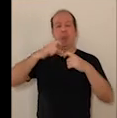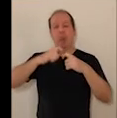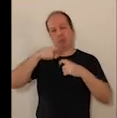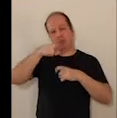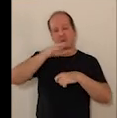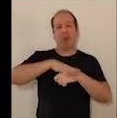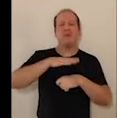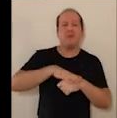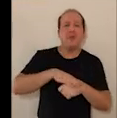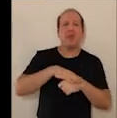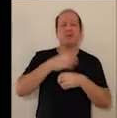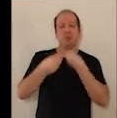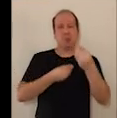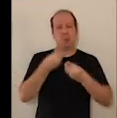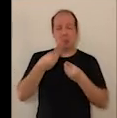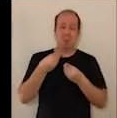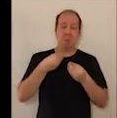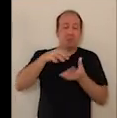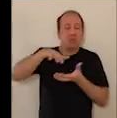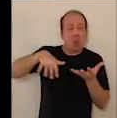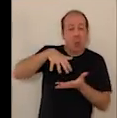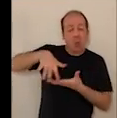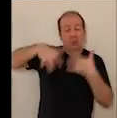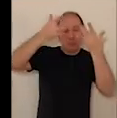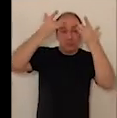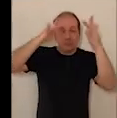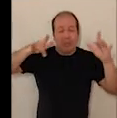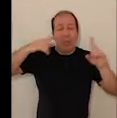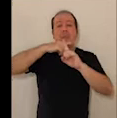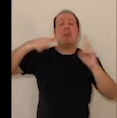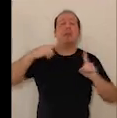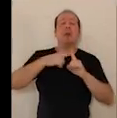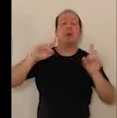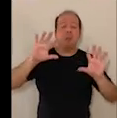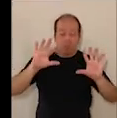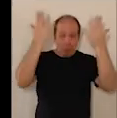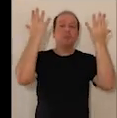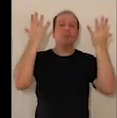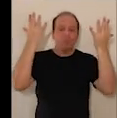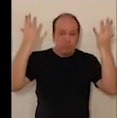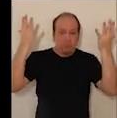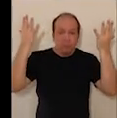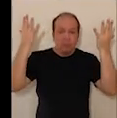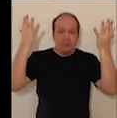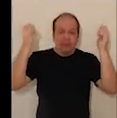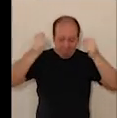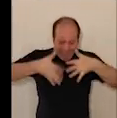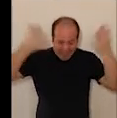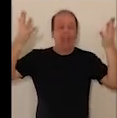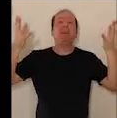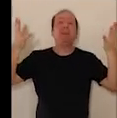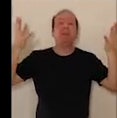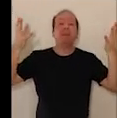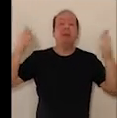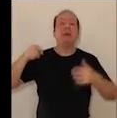fez meu amo engolir uma droga misteriosa, recitou-lhe metade da cabala e de repente, pá, milagre!